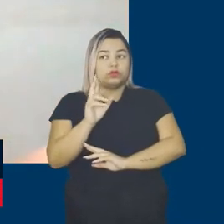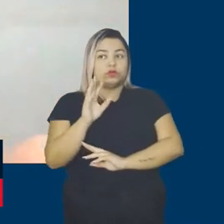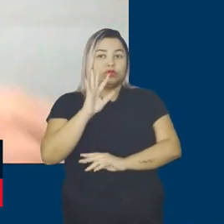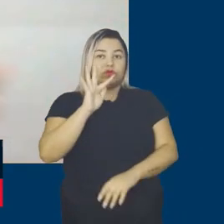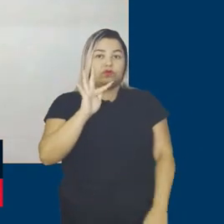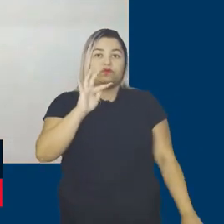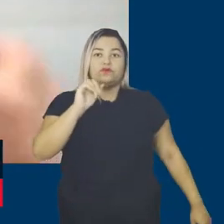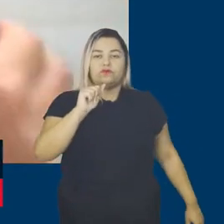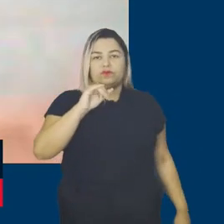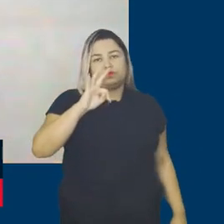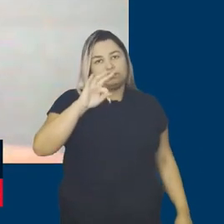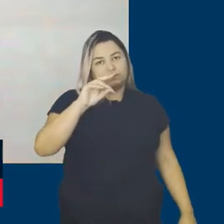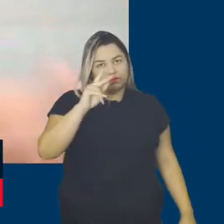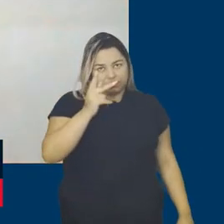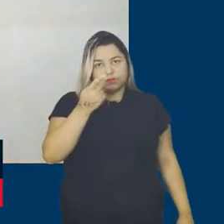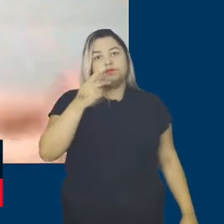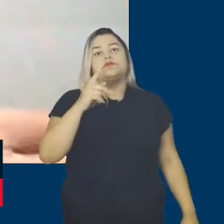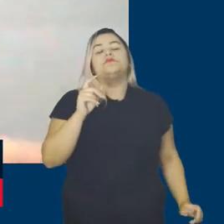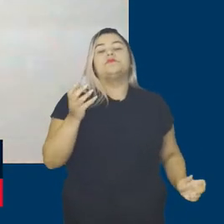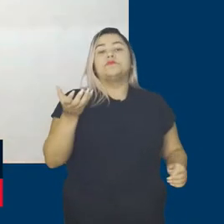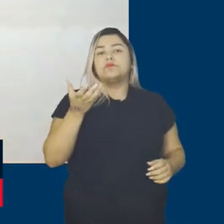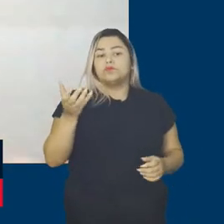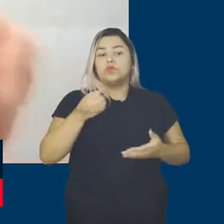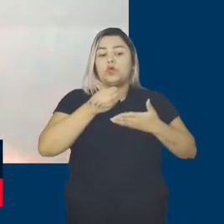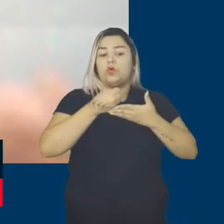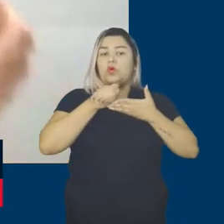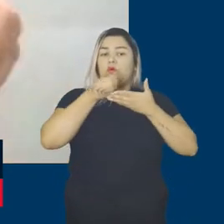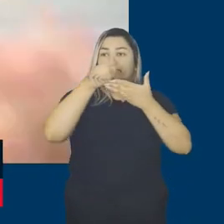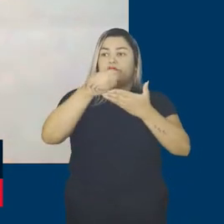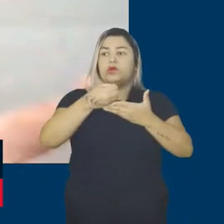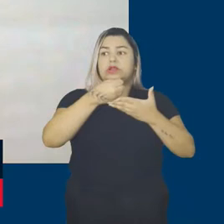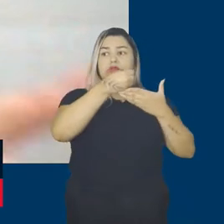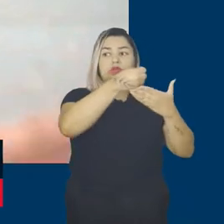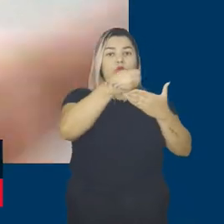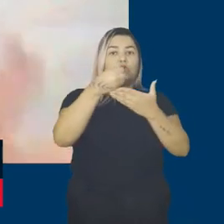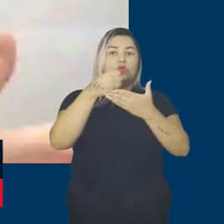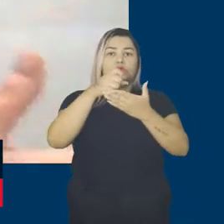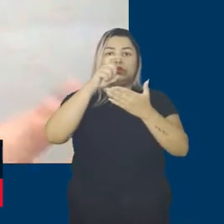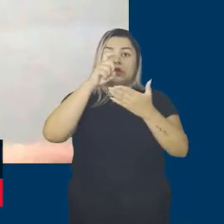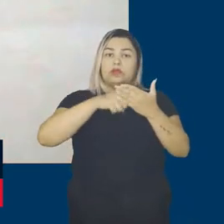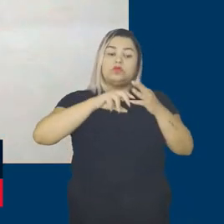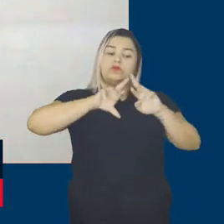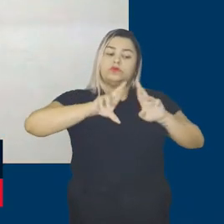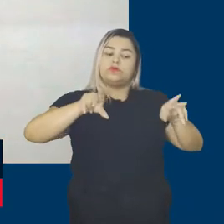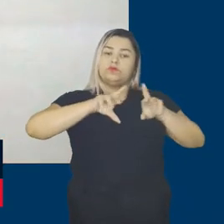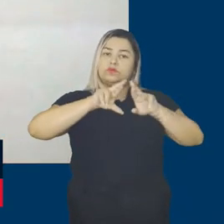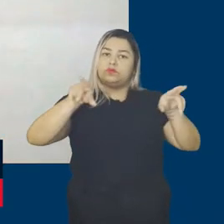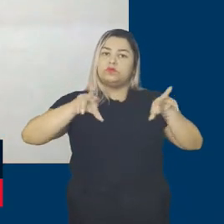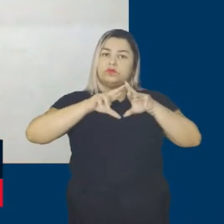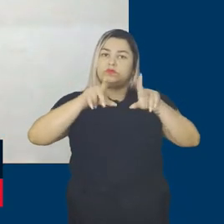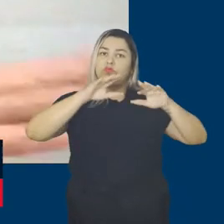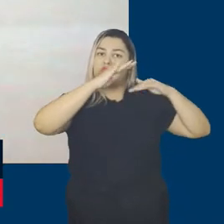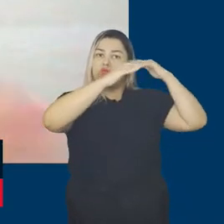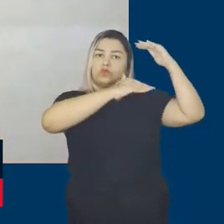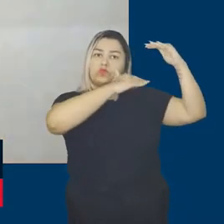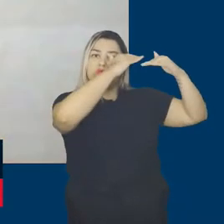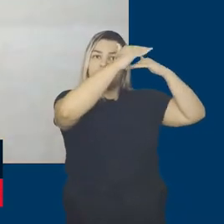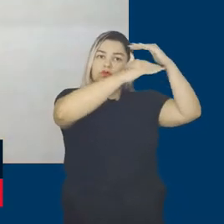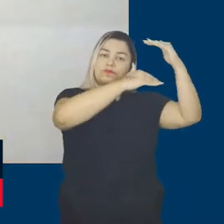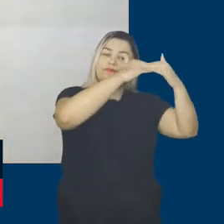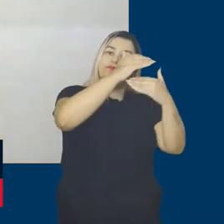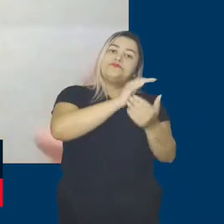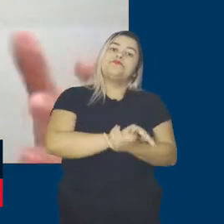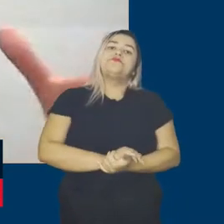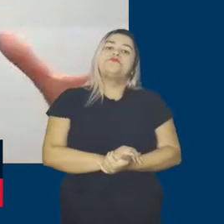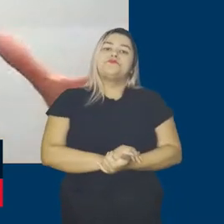FAT, nós queremos poder oferecê-lo com taxas diferenciadas para esse perfil de desenvolvimento. Então, é